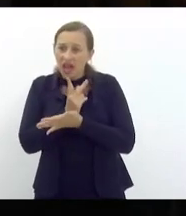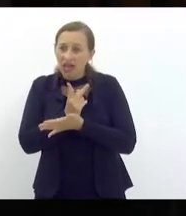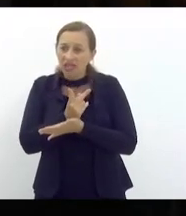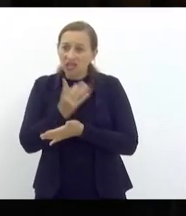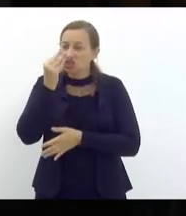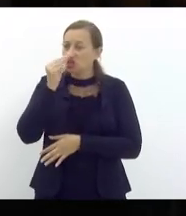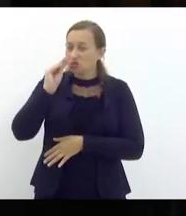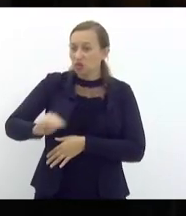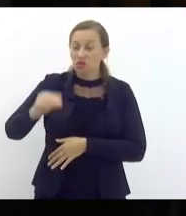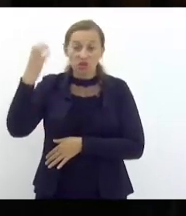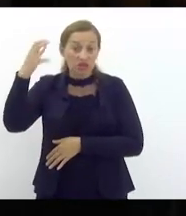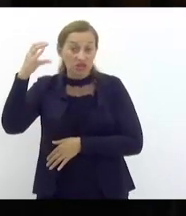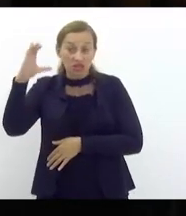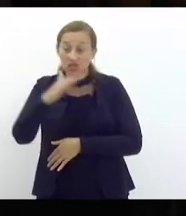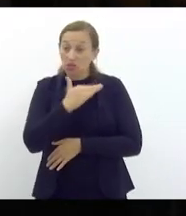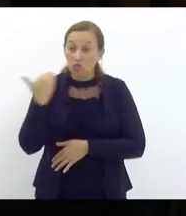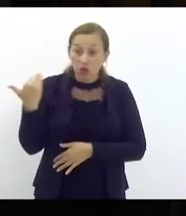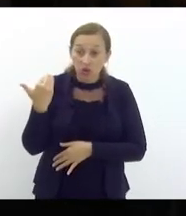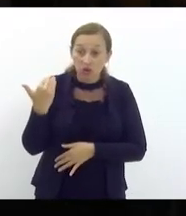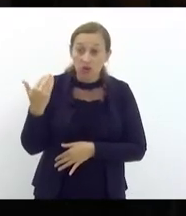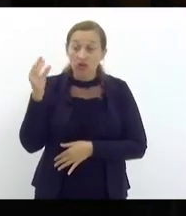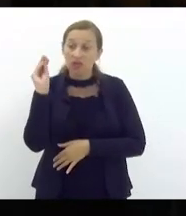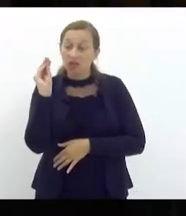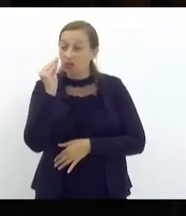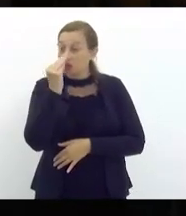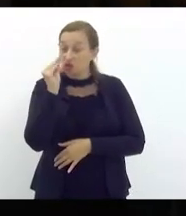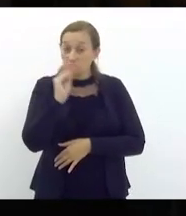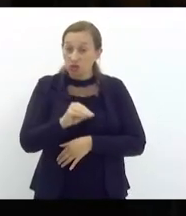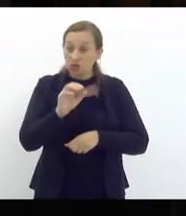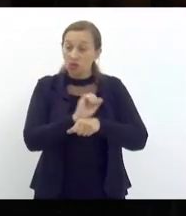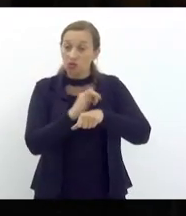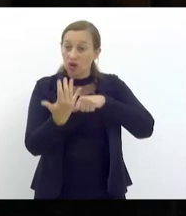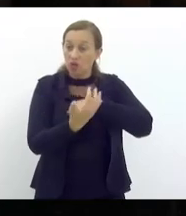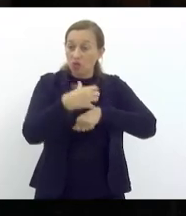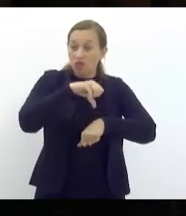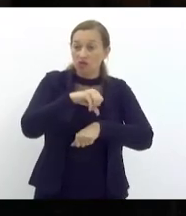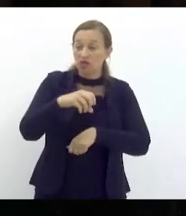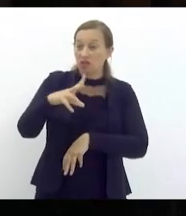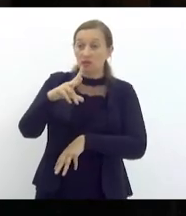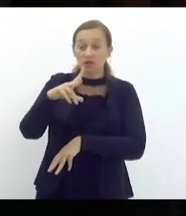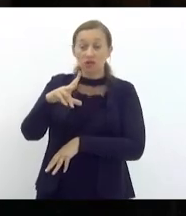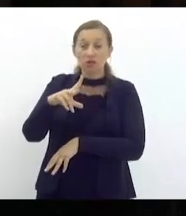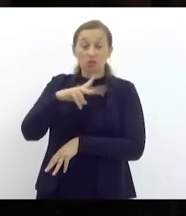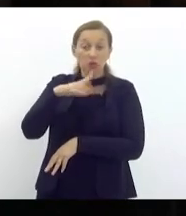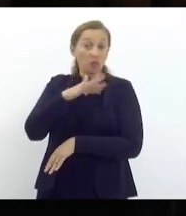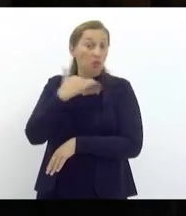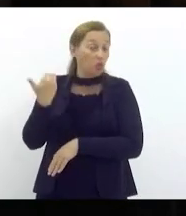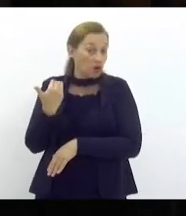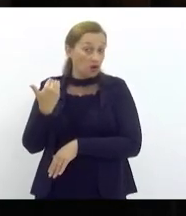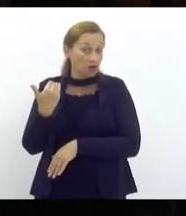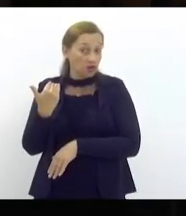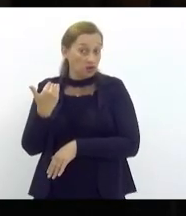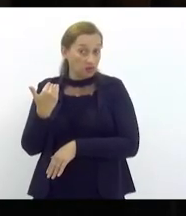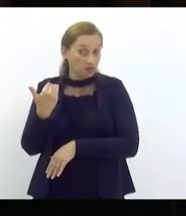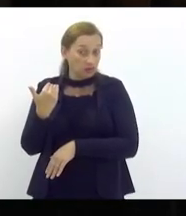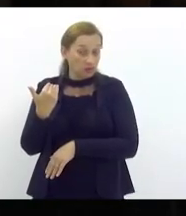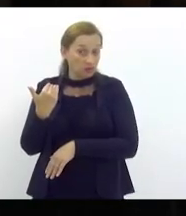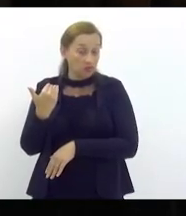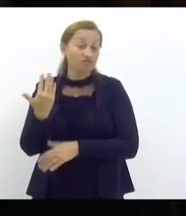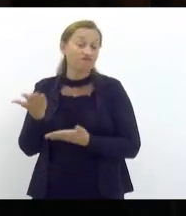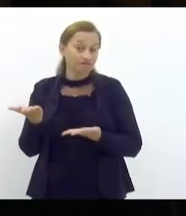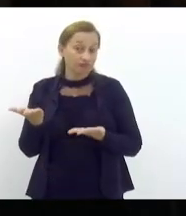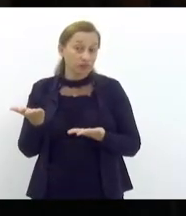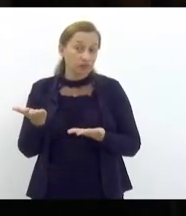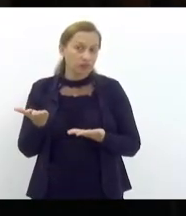ciência negando a covid que matou ele próprio ou seja negou tanto que não conseguiu negar nem a própria morte